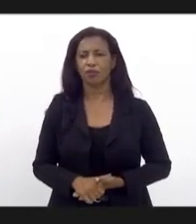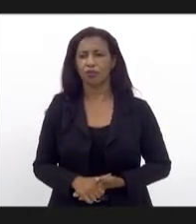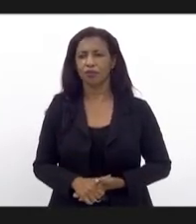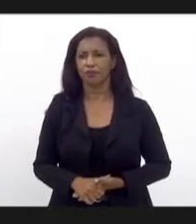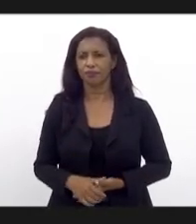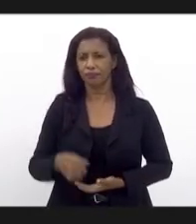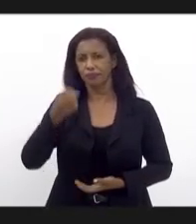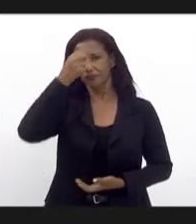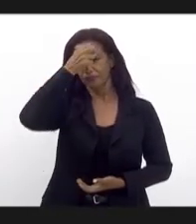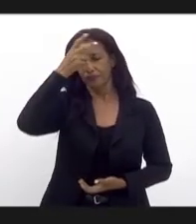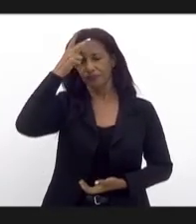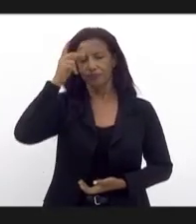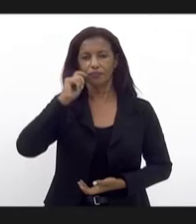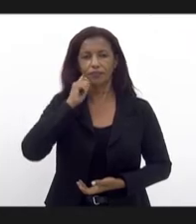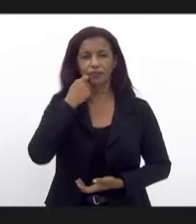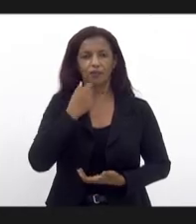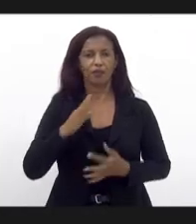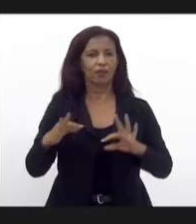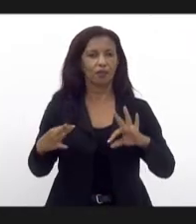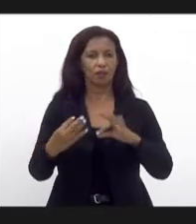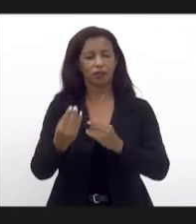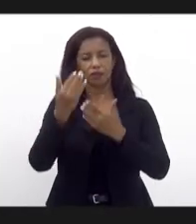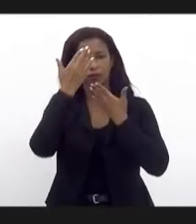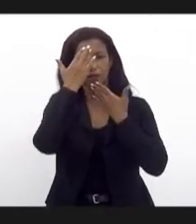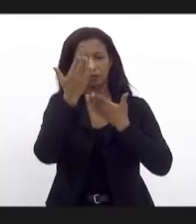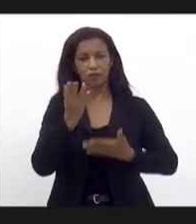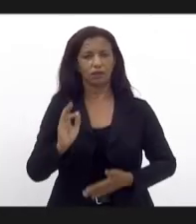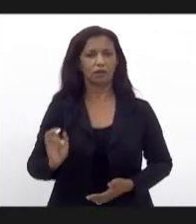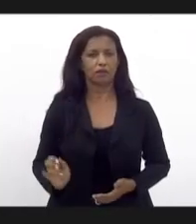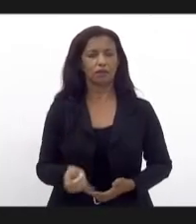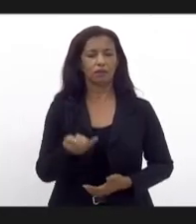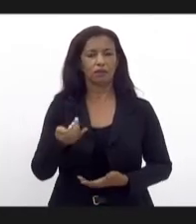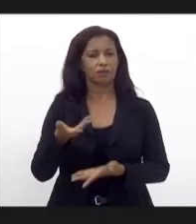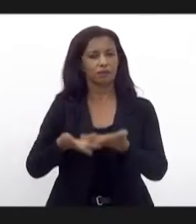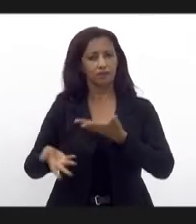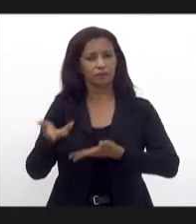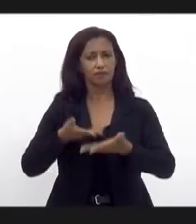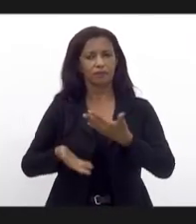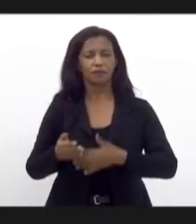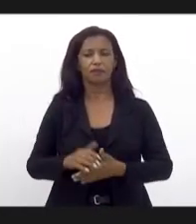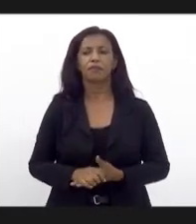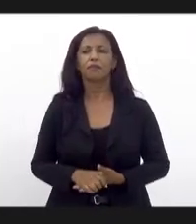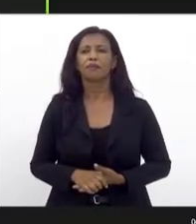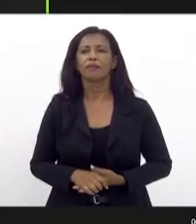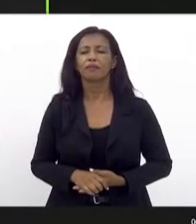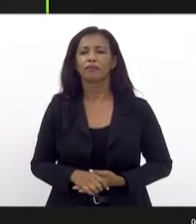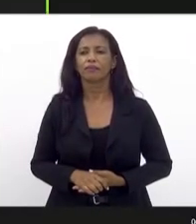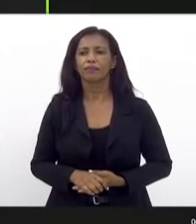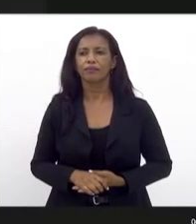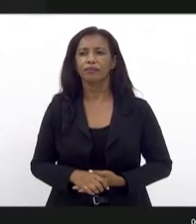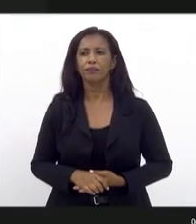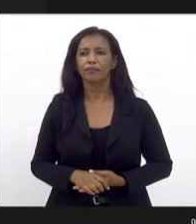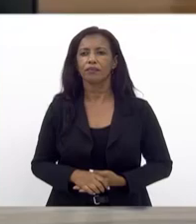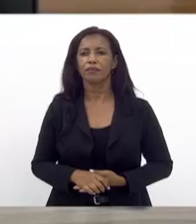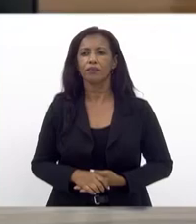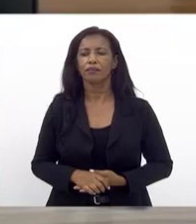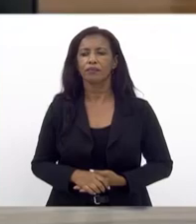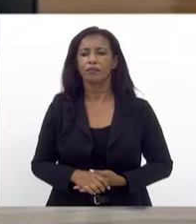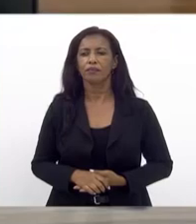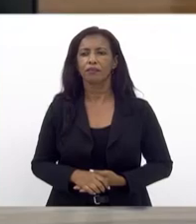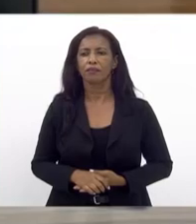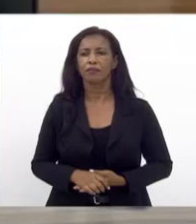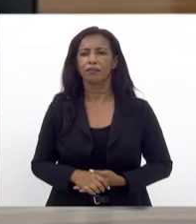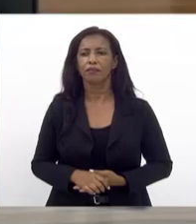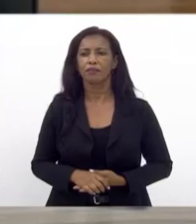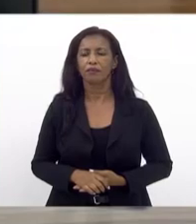ao prefeito Eduardo Paes, enfim, a todos, e muito obrigado pela oportunidade de participar. Estamos à disposição. Valeu. Obrigado, Antônio. Com a palavra,